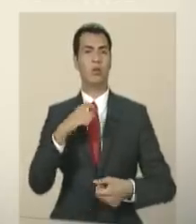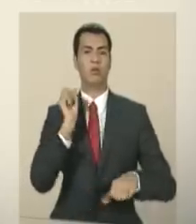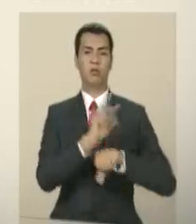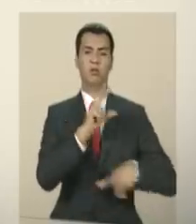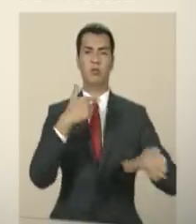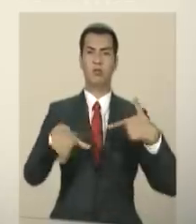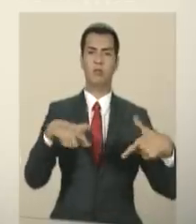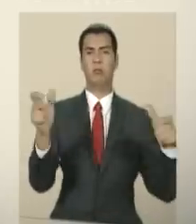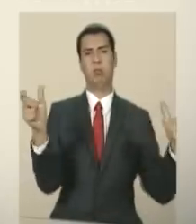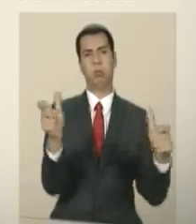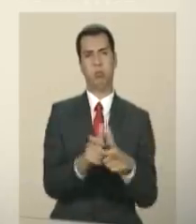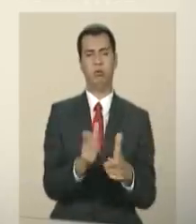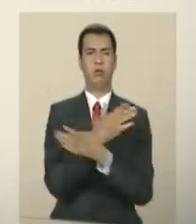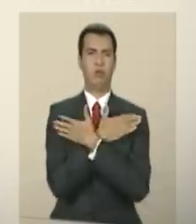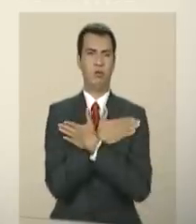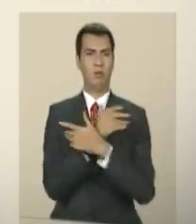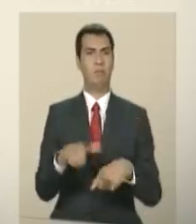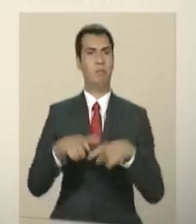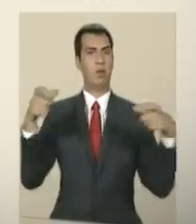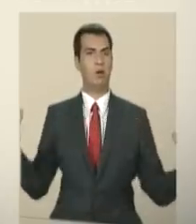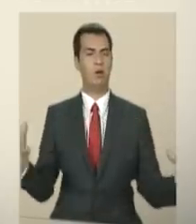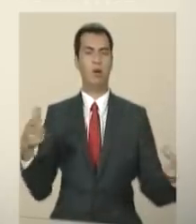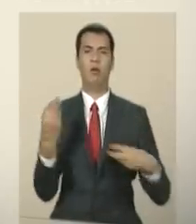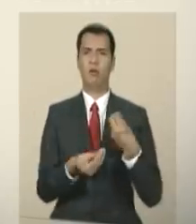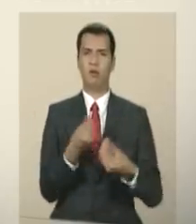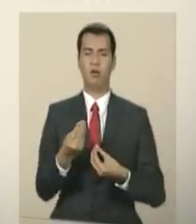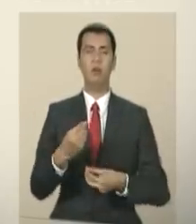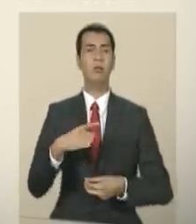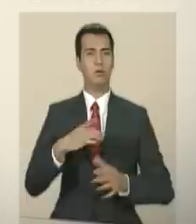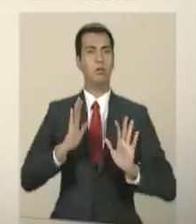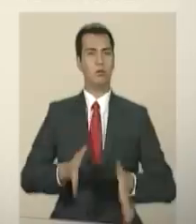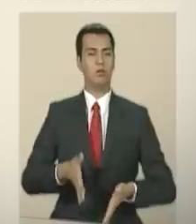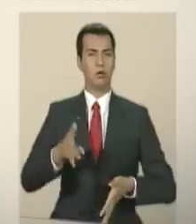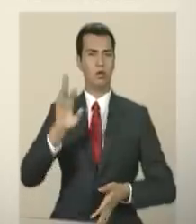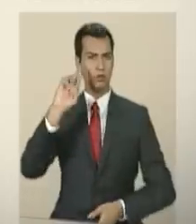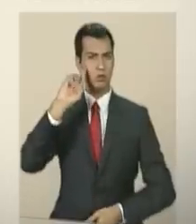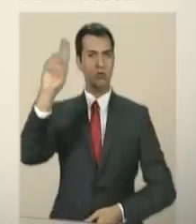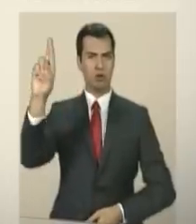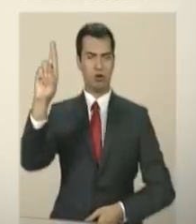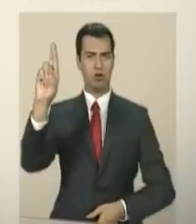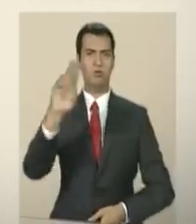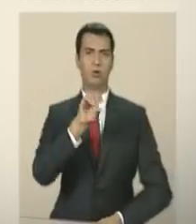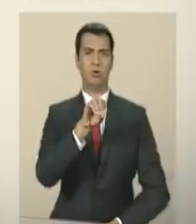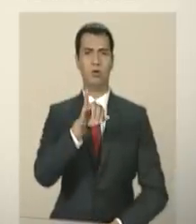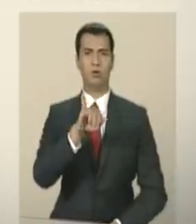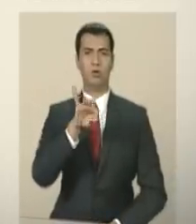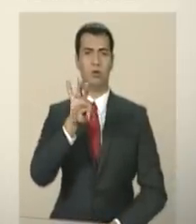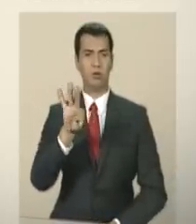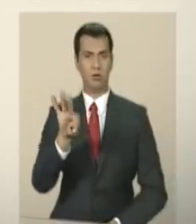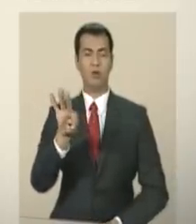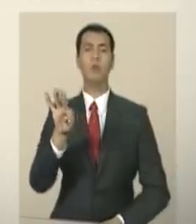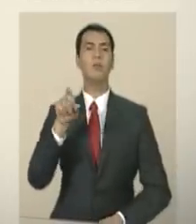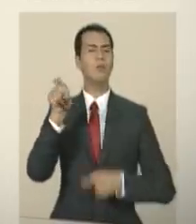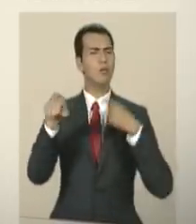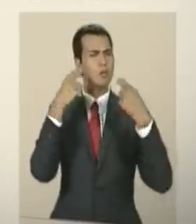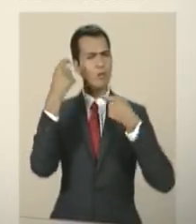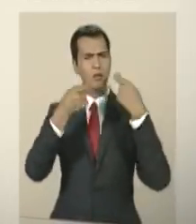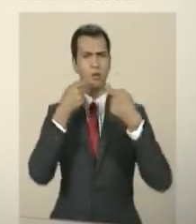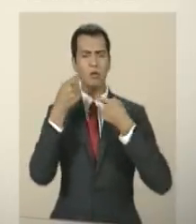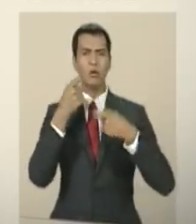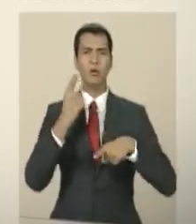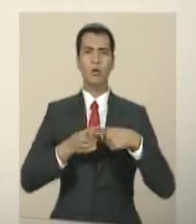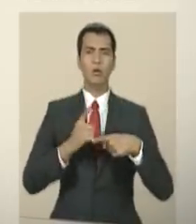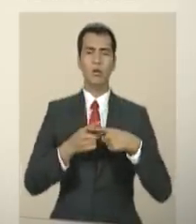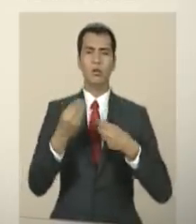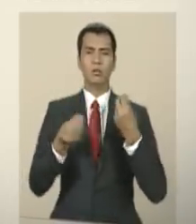diretor geral da organização internacional do trabalho estava preocupadíssimo com o fato de que nesses